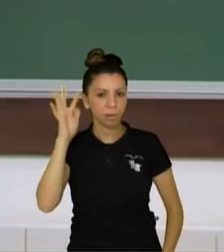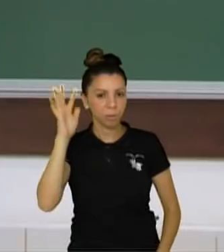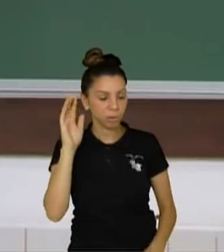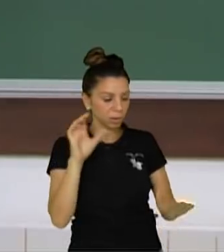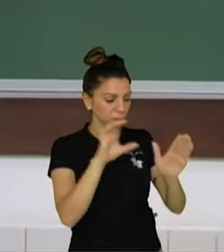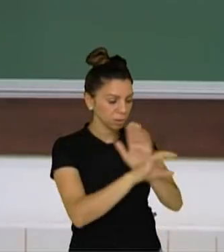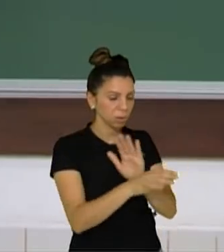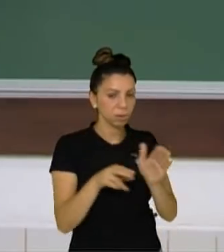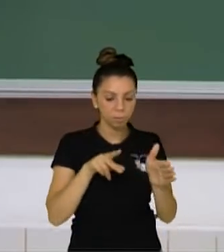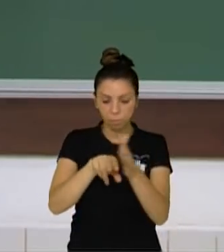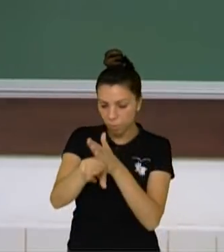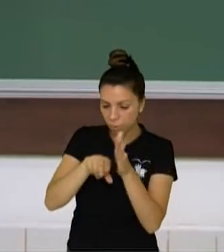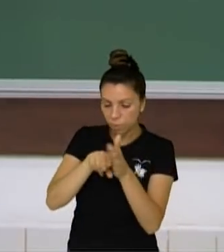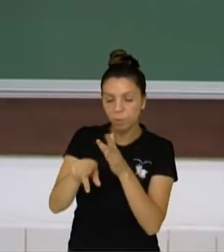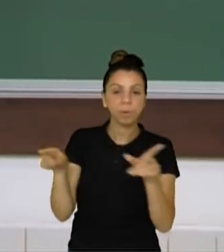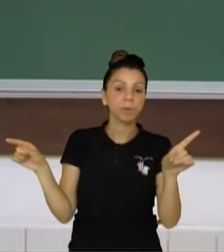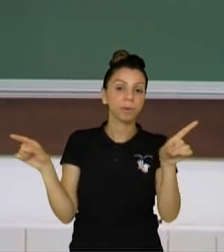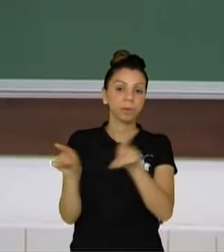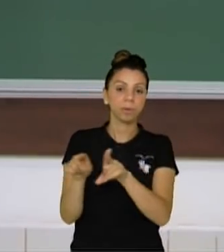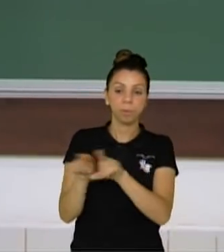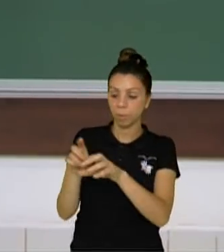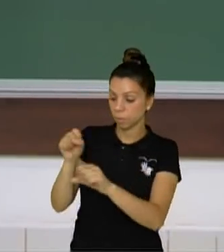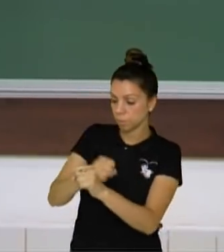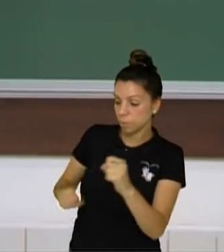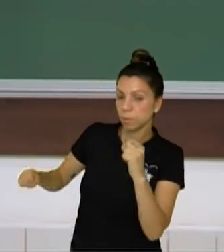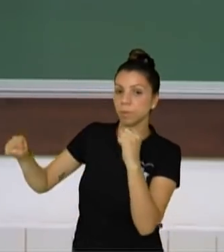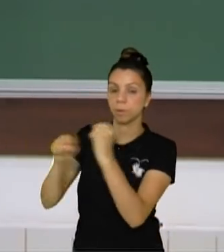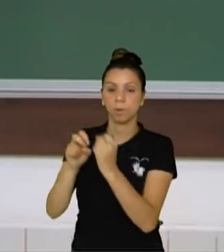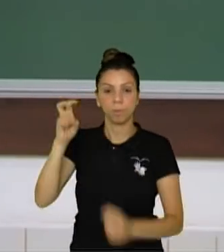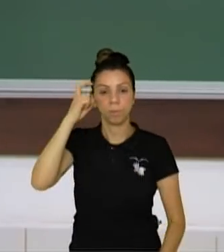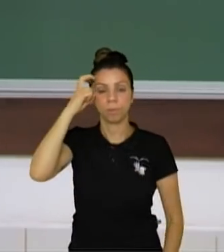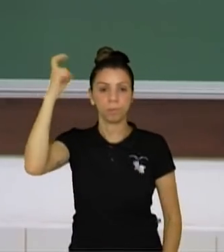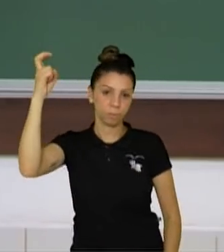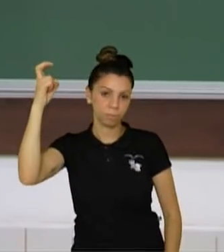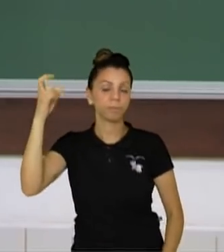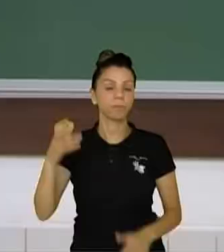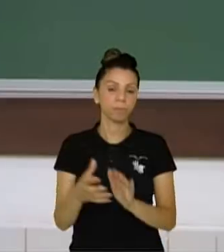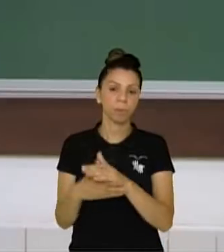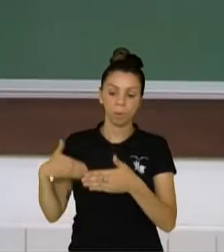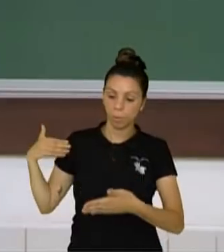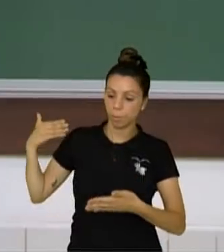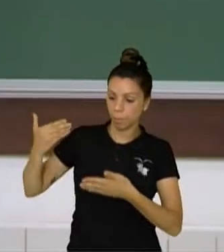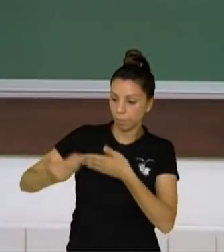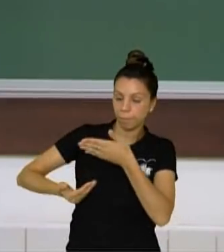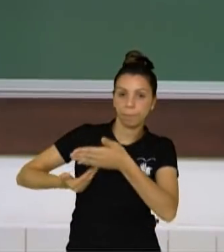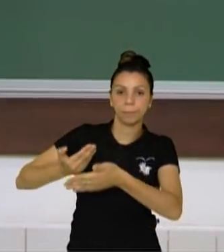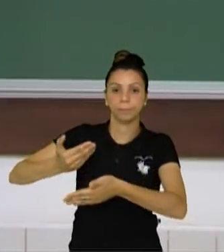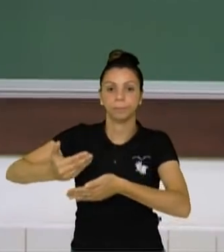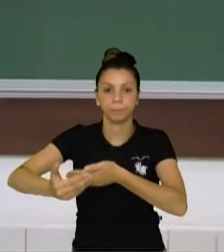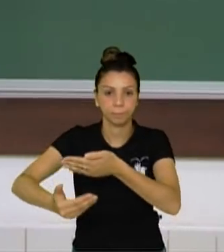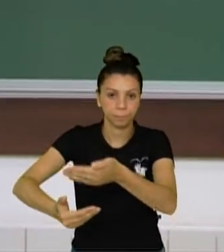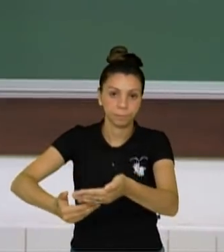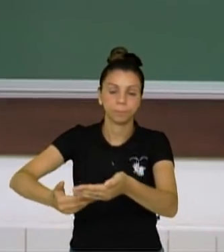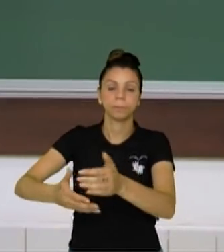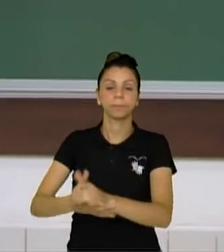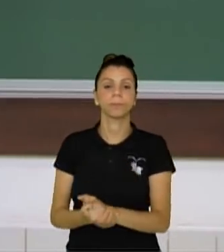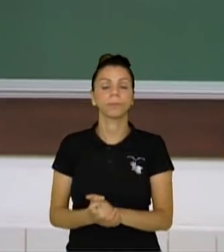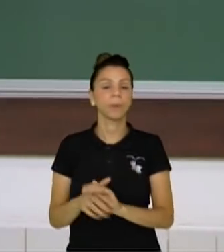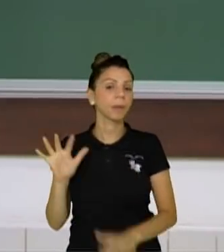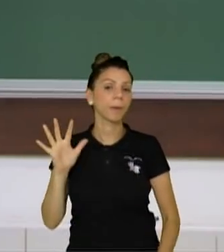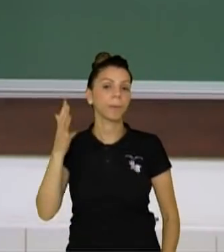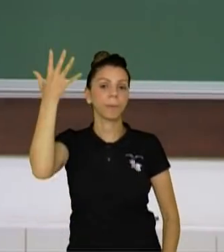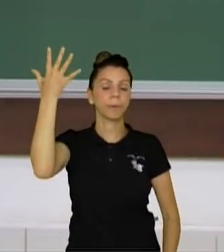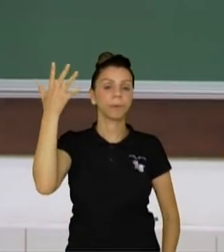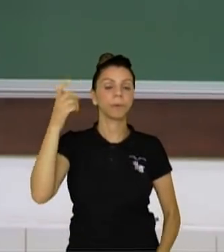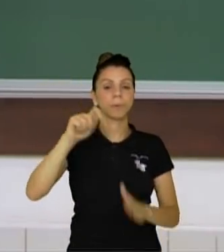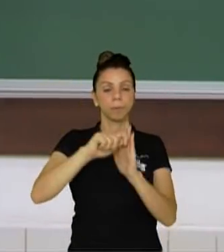científicas, biológicas e também sociais, culturais, com o processo que ocorreu durante o